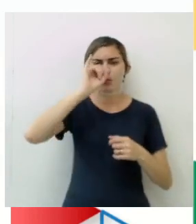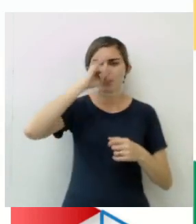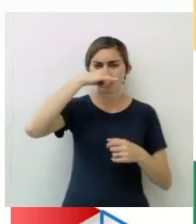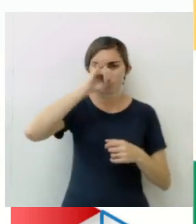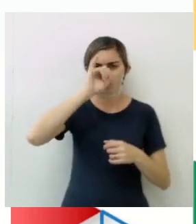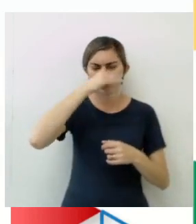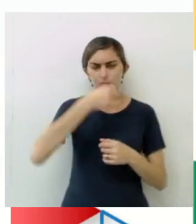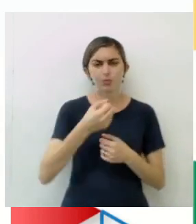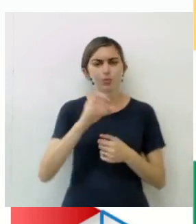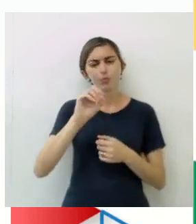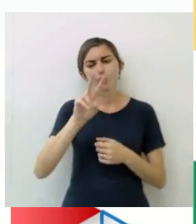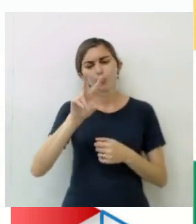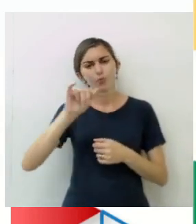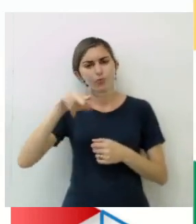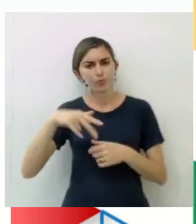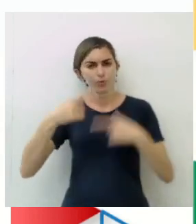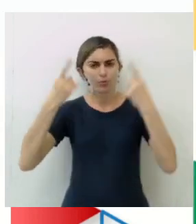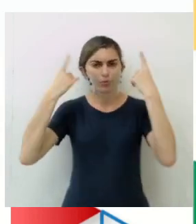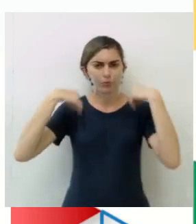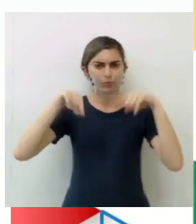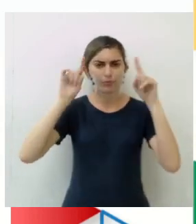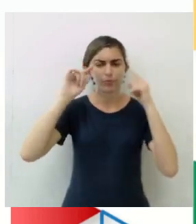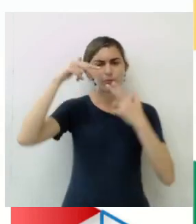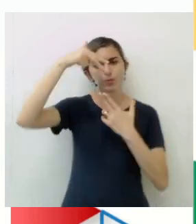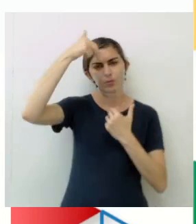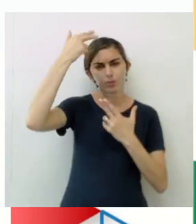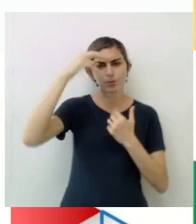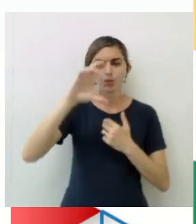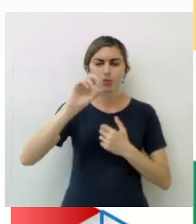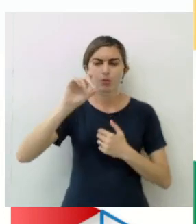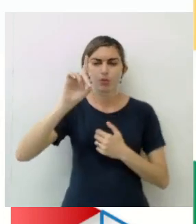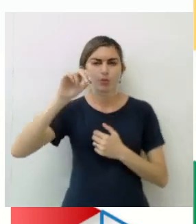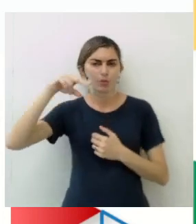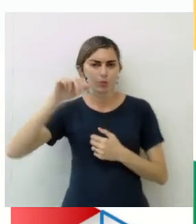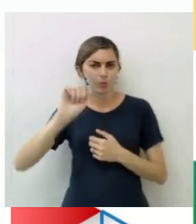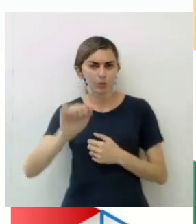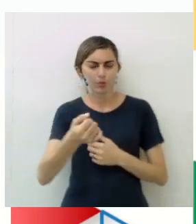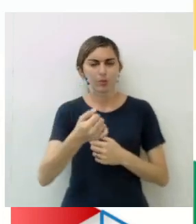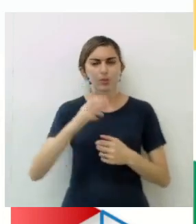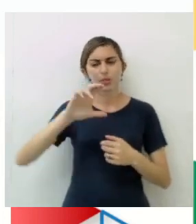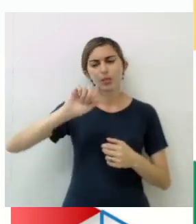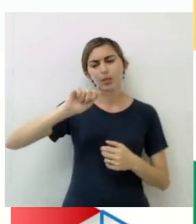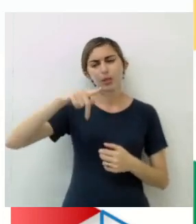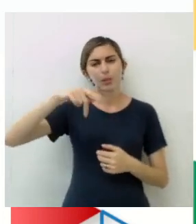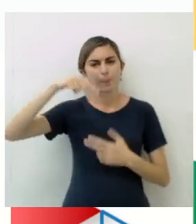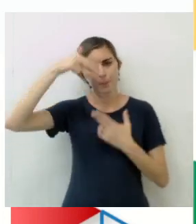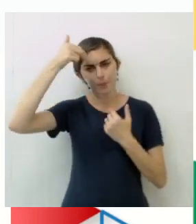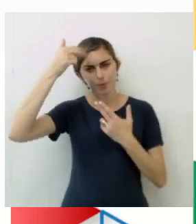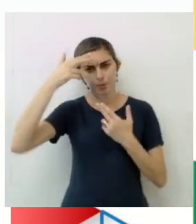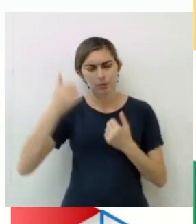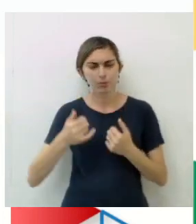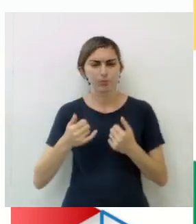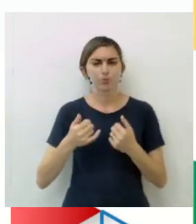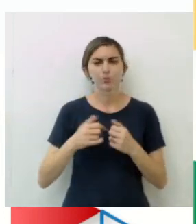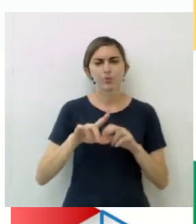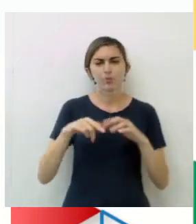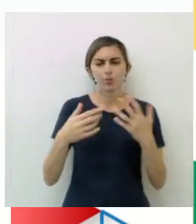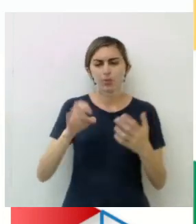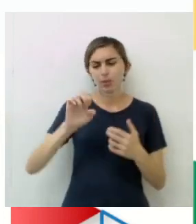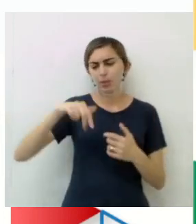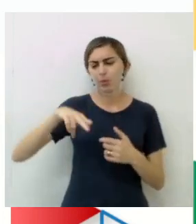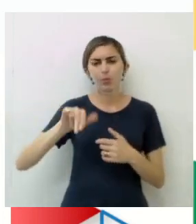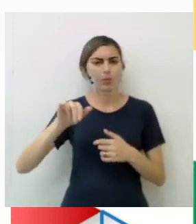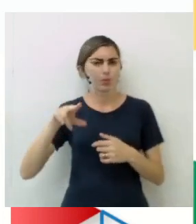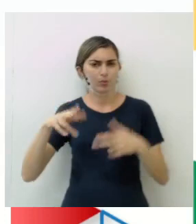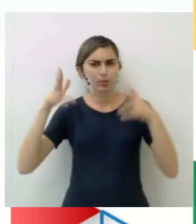porcos, ovinos, ovelhas e carneiros, codornas, caprinos, bodes e cabras, equinos, que